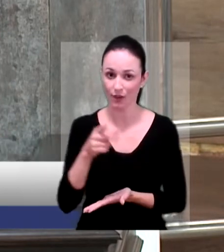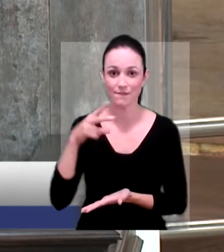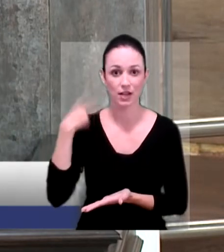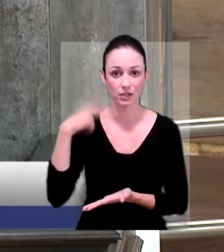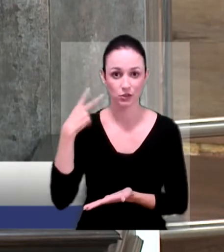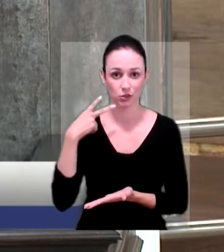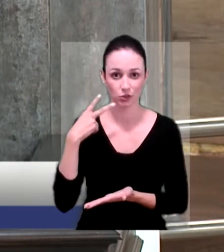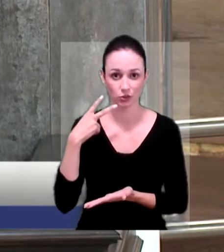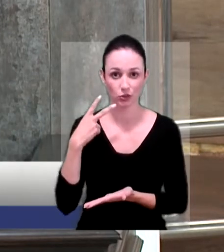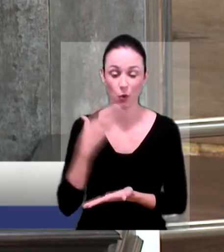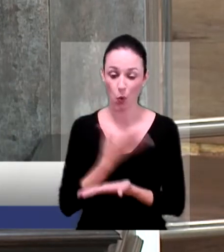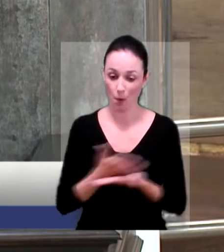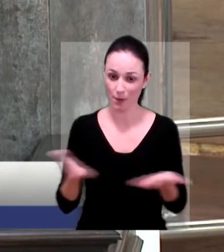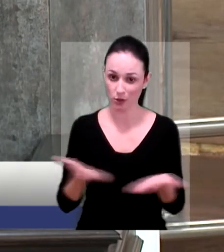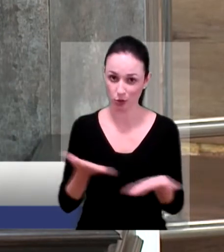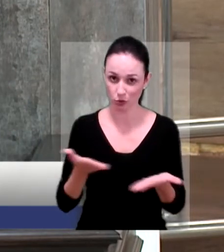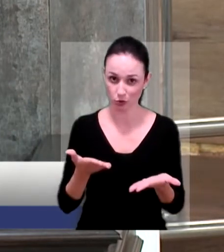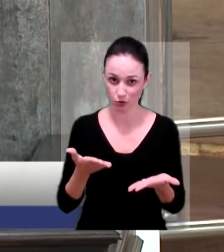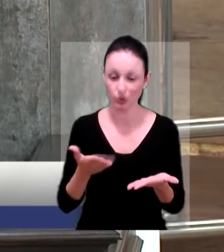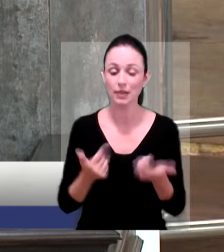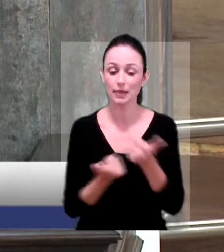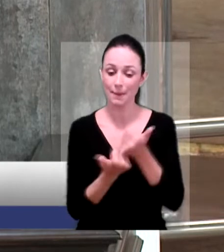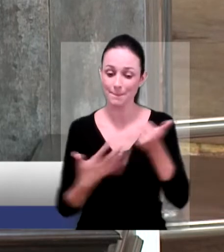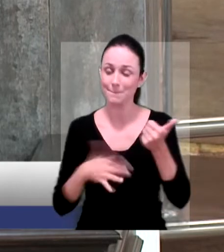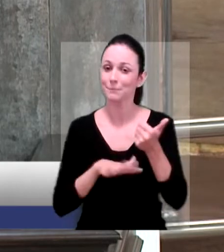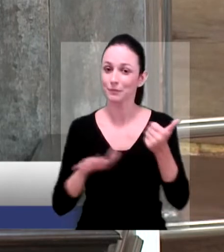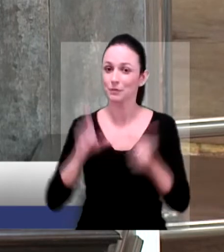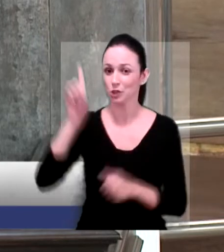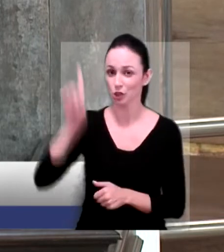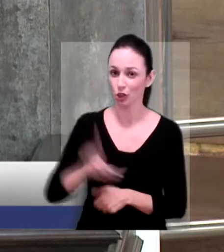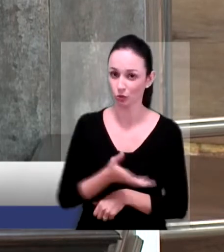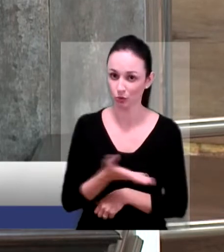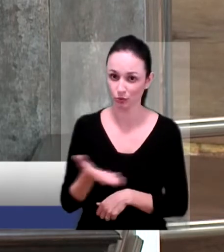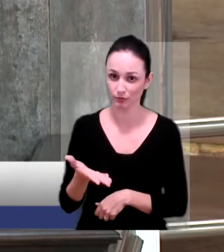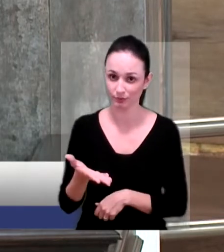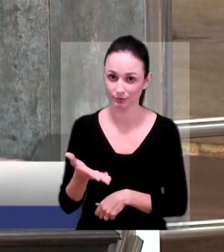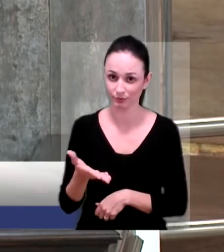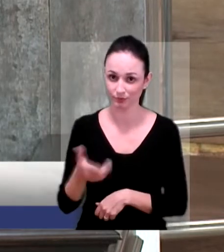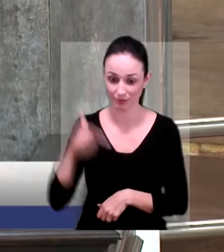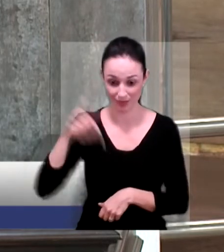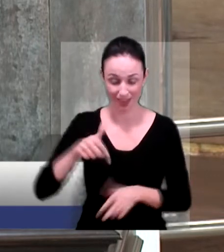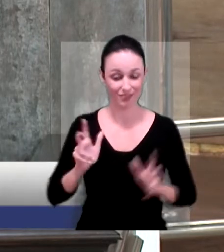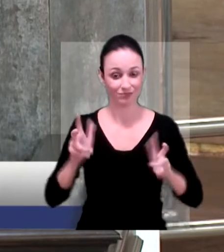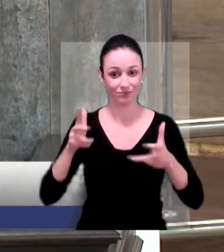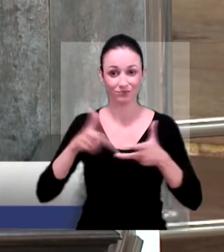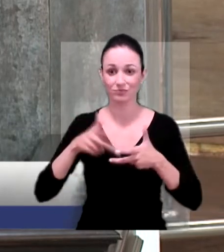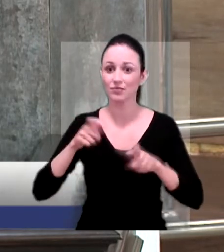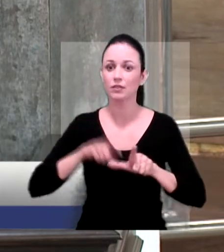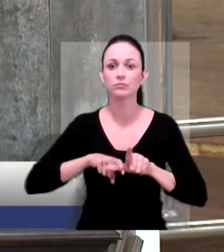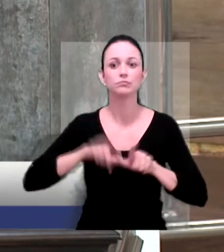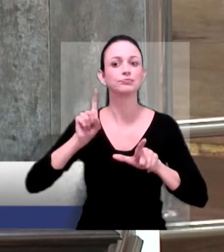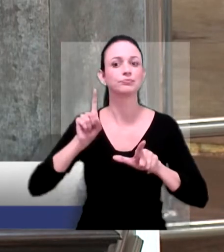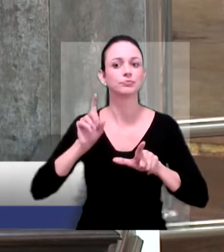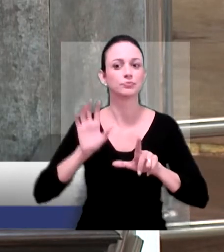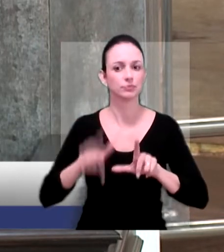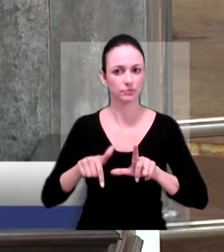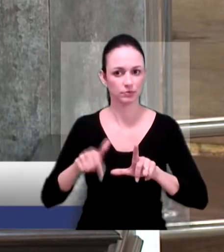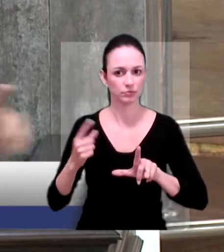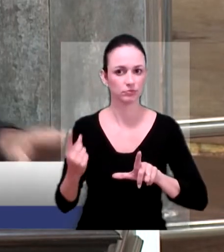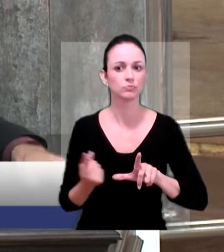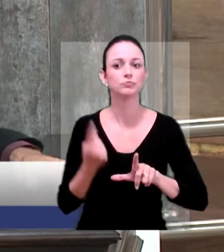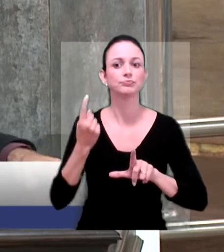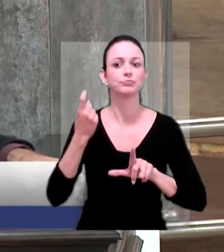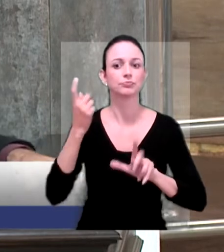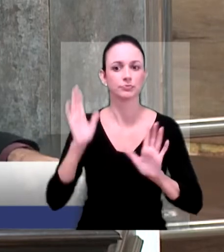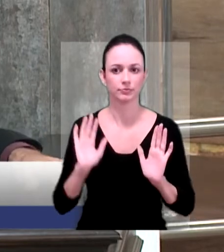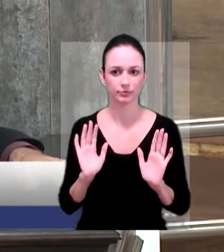à mesa diretora que foi também empossada. Essa casa é autônoma. Essa casa é autônoma e o povo joense, insatisfeito com o desempenho da